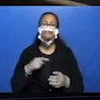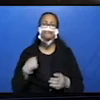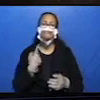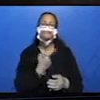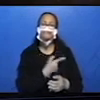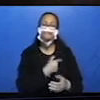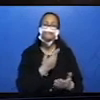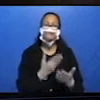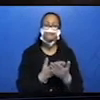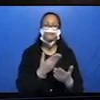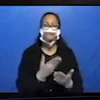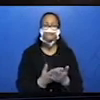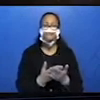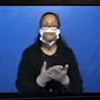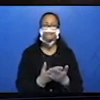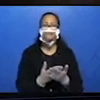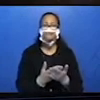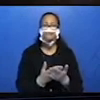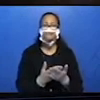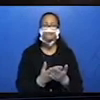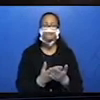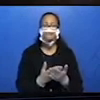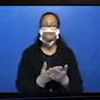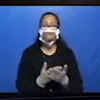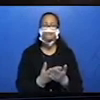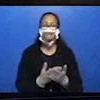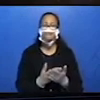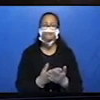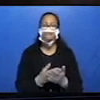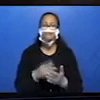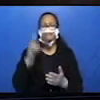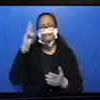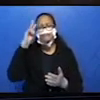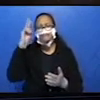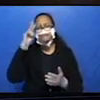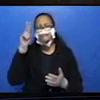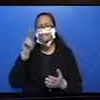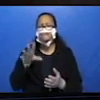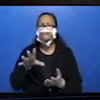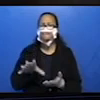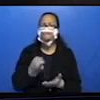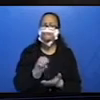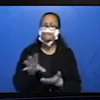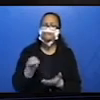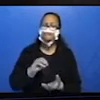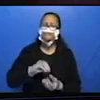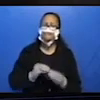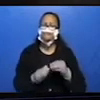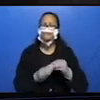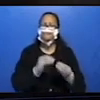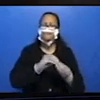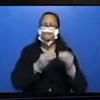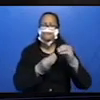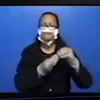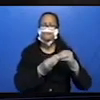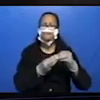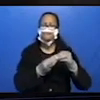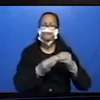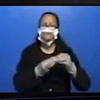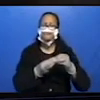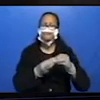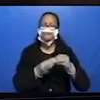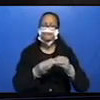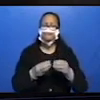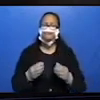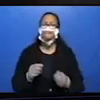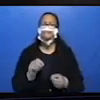lógico. O processo da fotossíntese, lembrando que a fotossíntese é o processo que a planta faz para produzir o seu